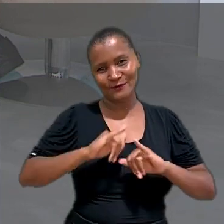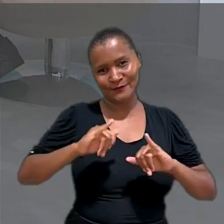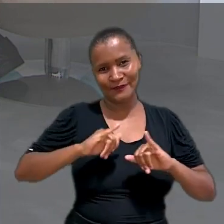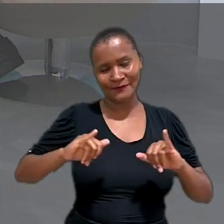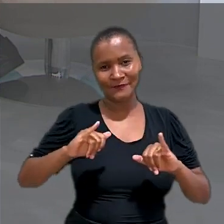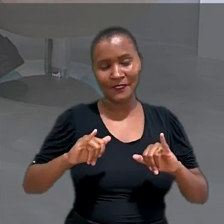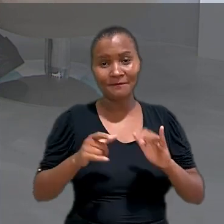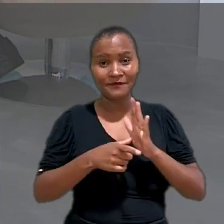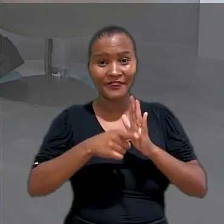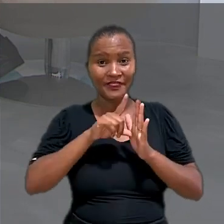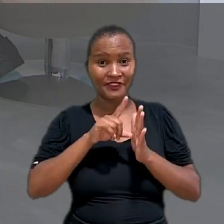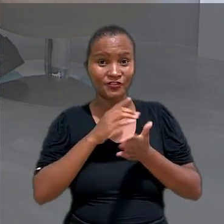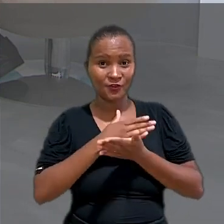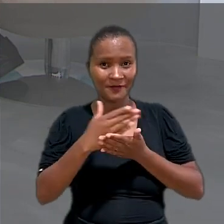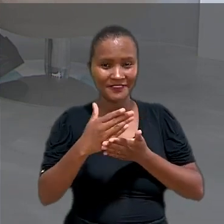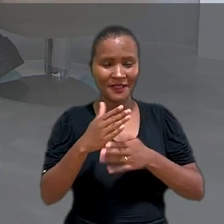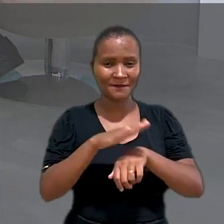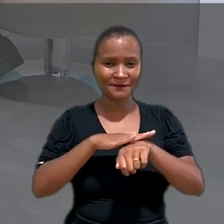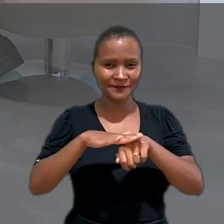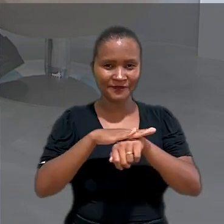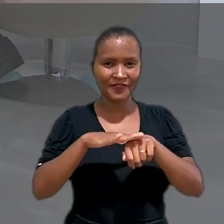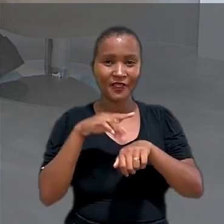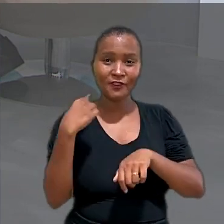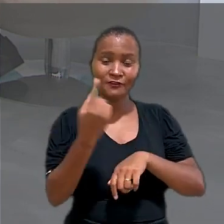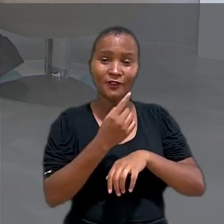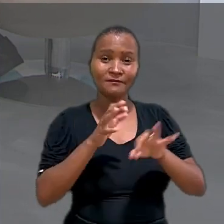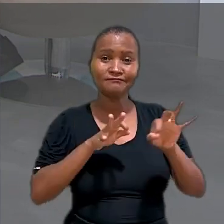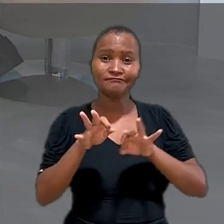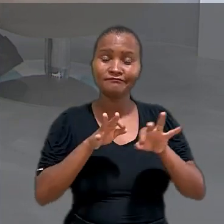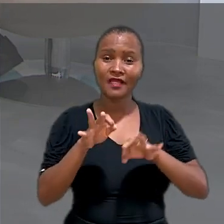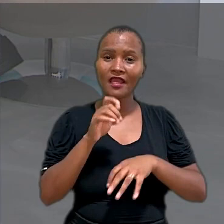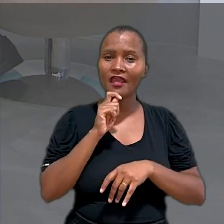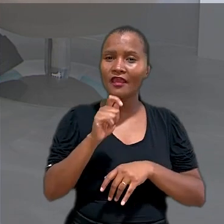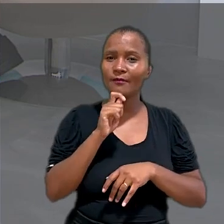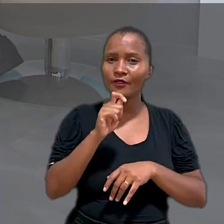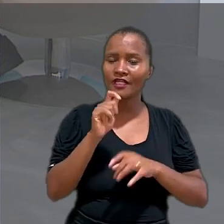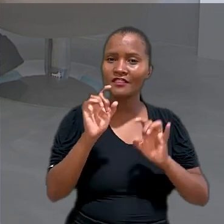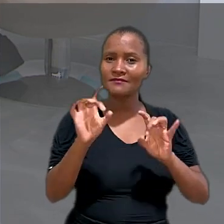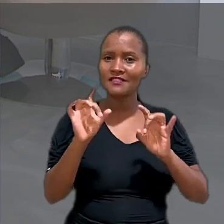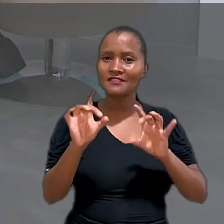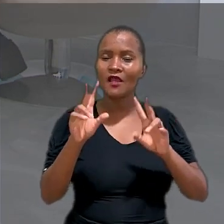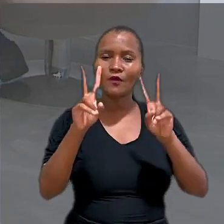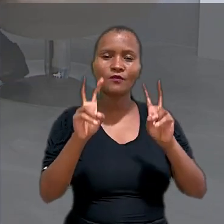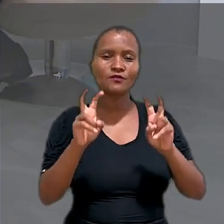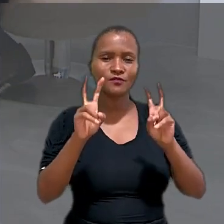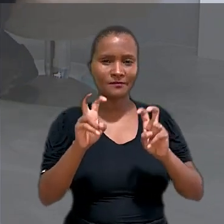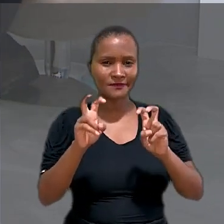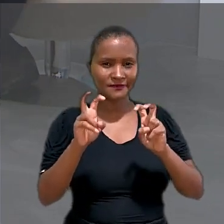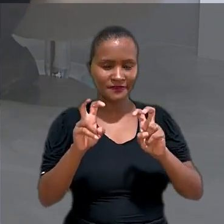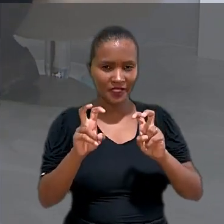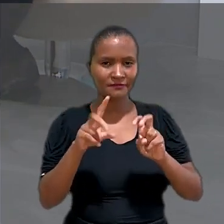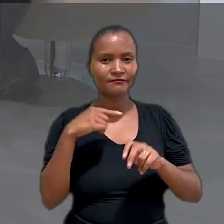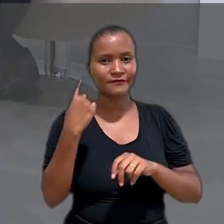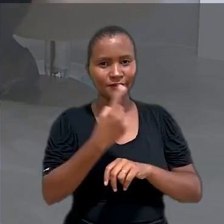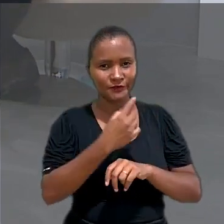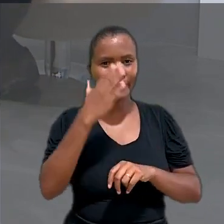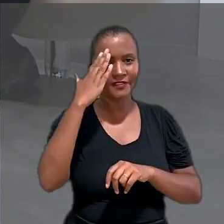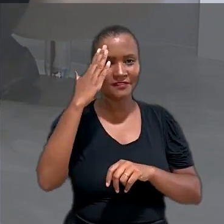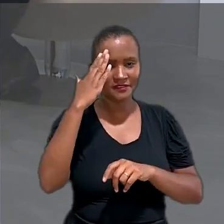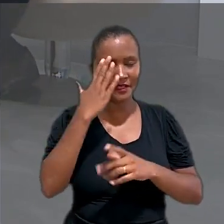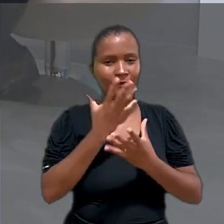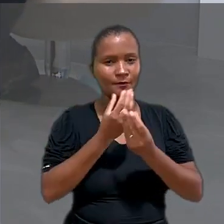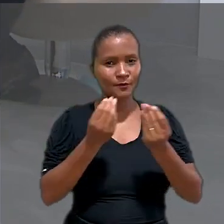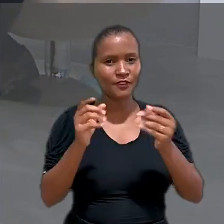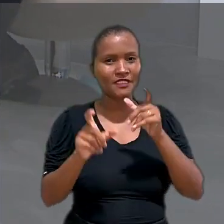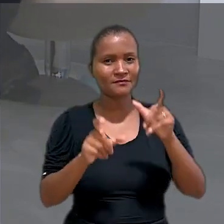ser um prazer falar sobre o nosso programa. Ministro, antes de iniciarmos a nossa conversa, nós preparamos uma reportagem especial